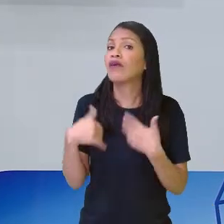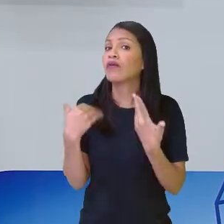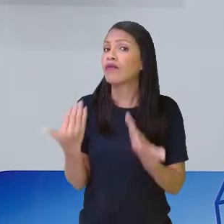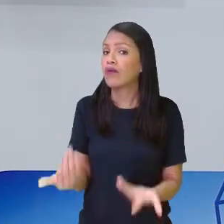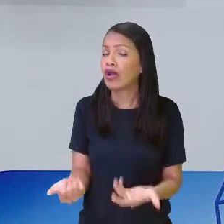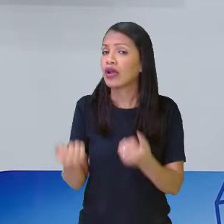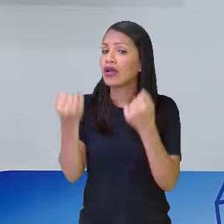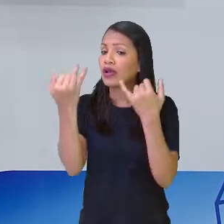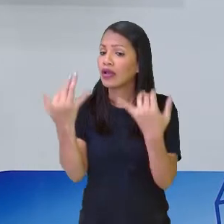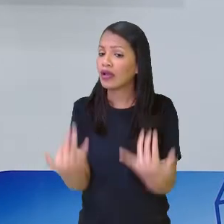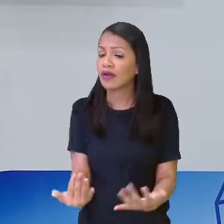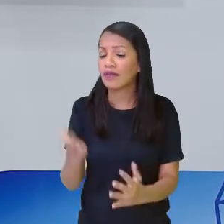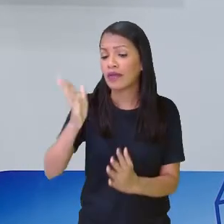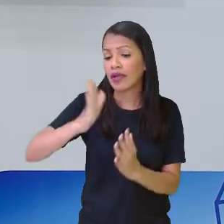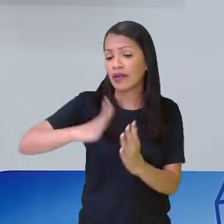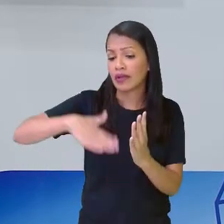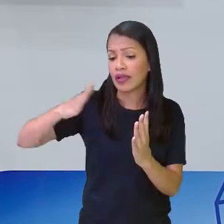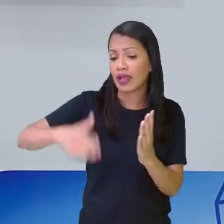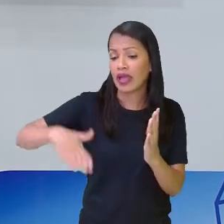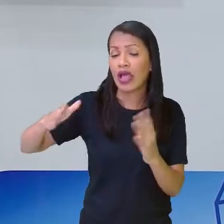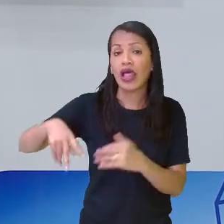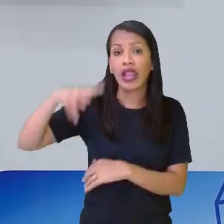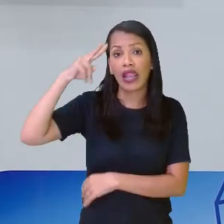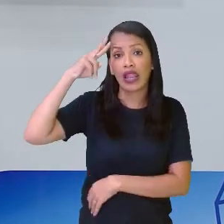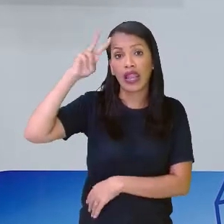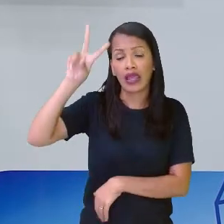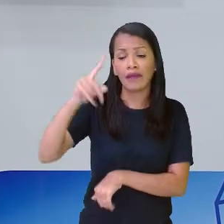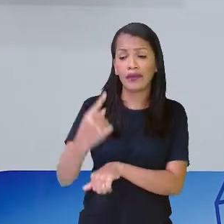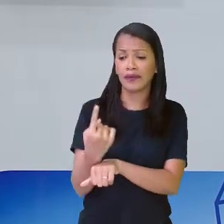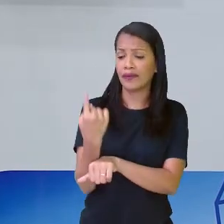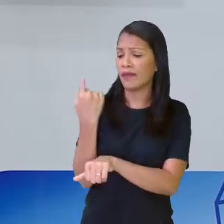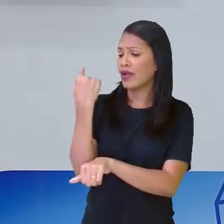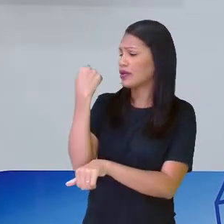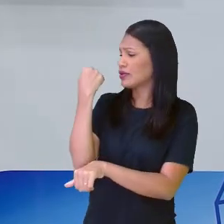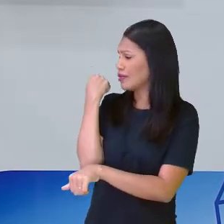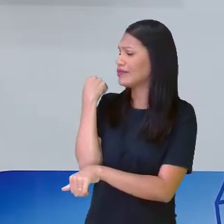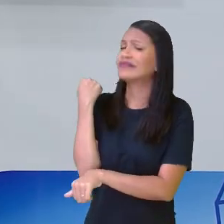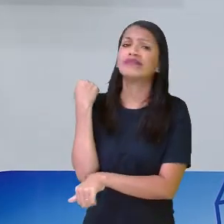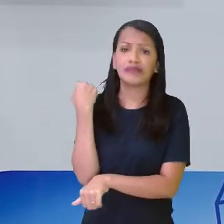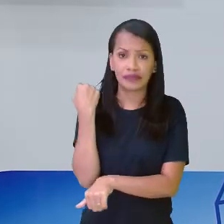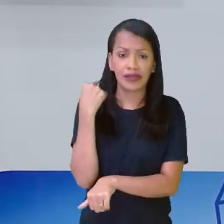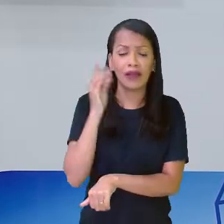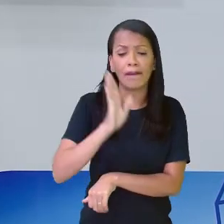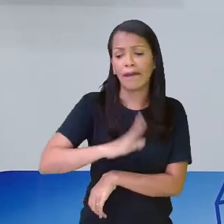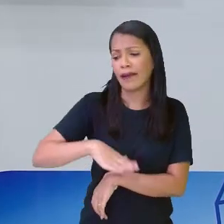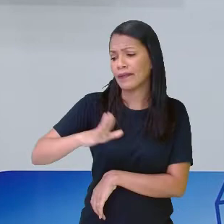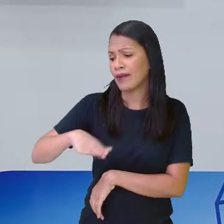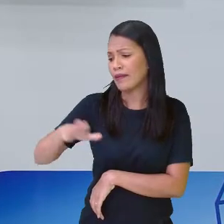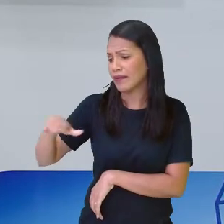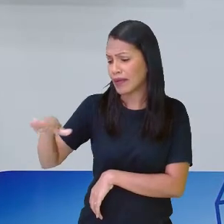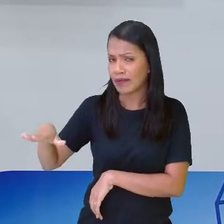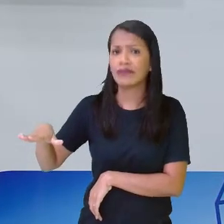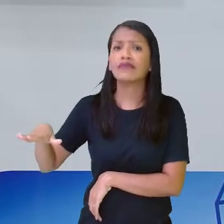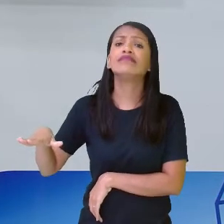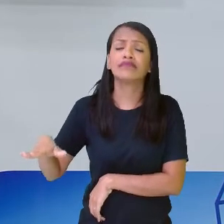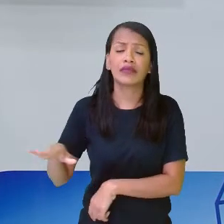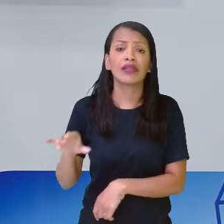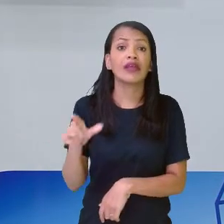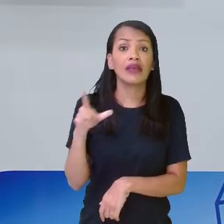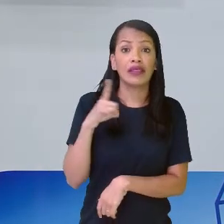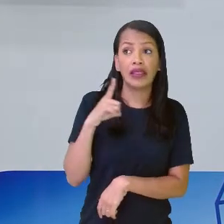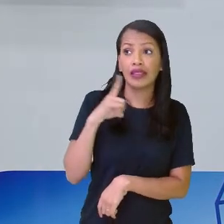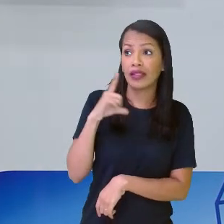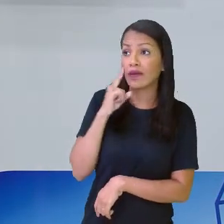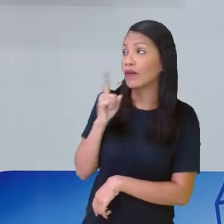pintura, eu lembro lá do passado, eu lembro da história, né? Já desde os primórdios da humanidade. E aí nós temos